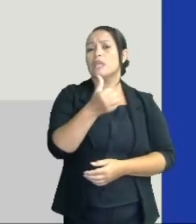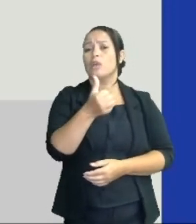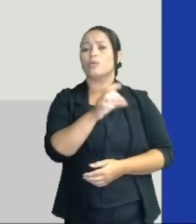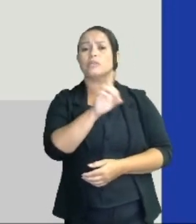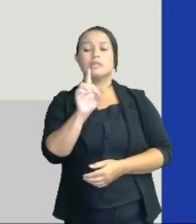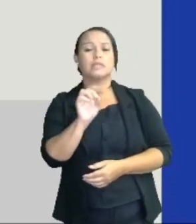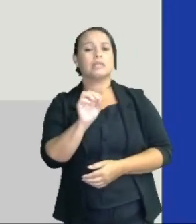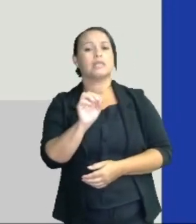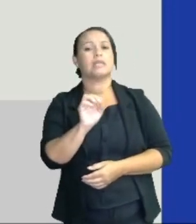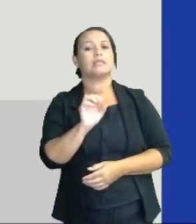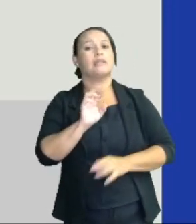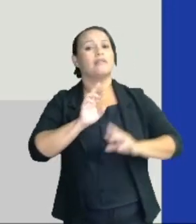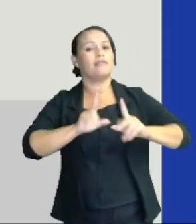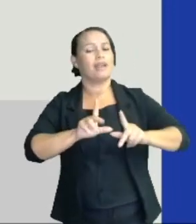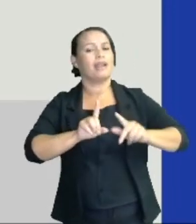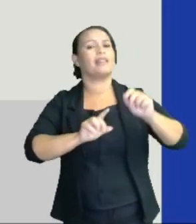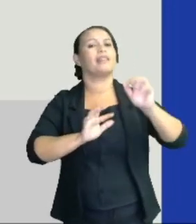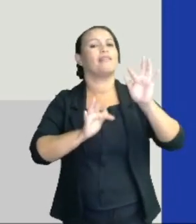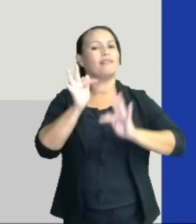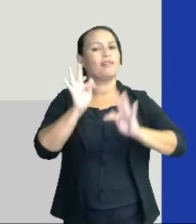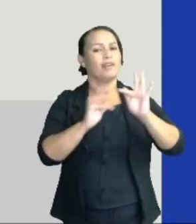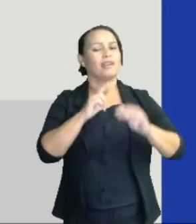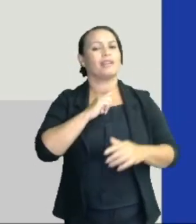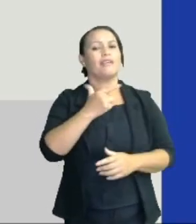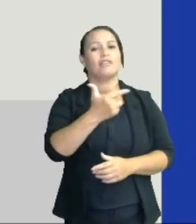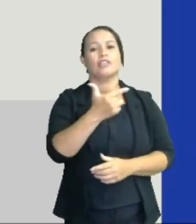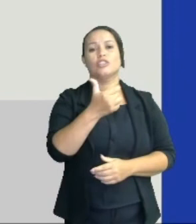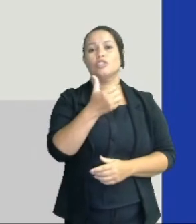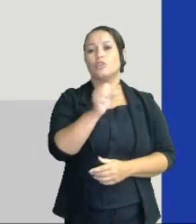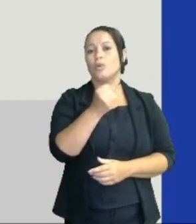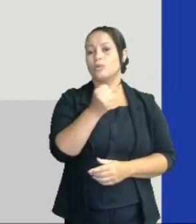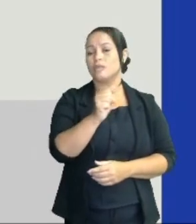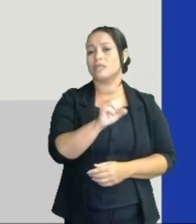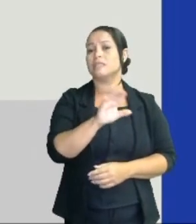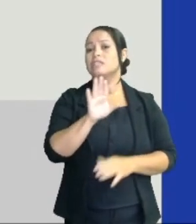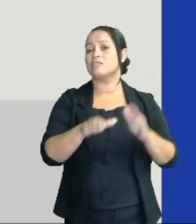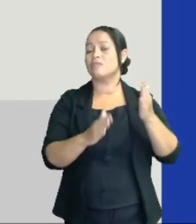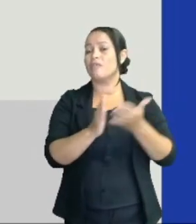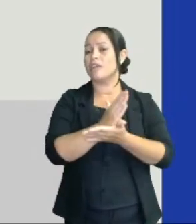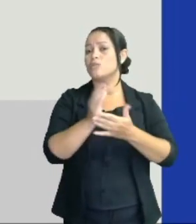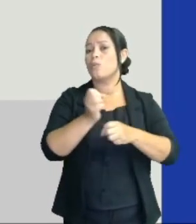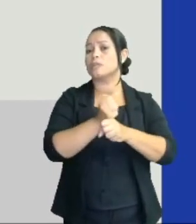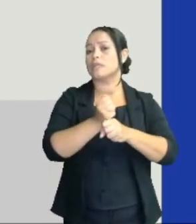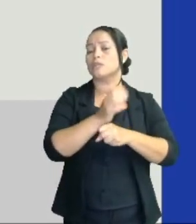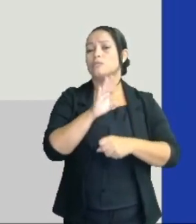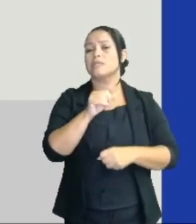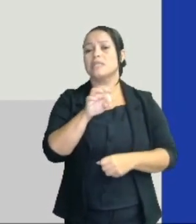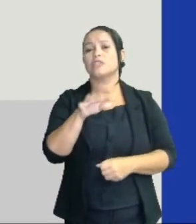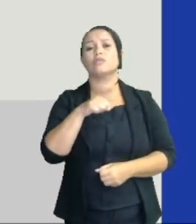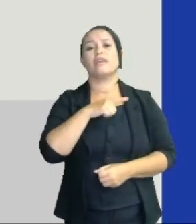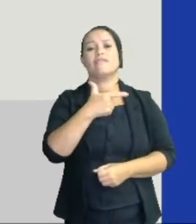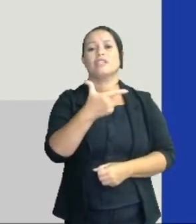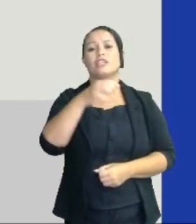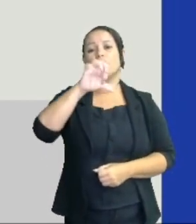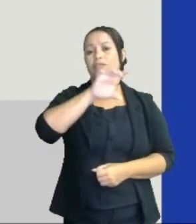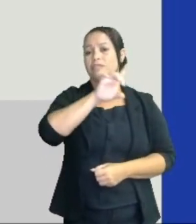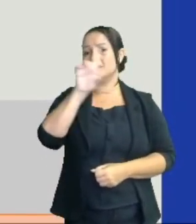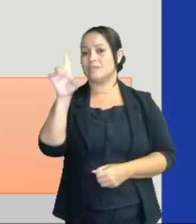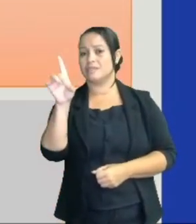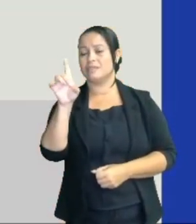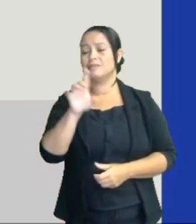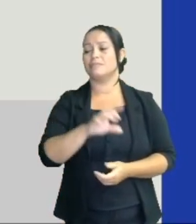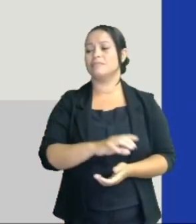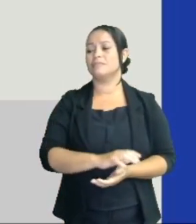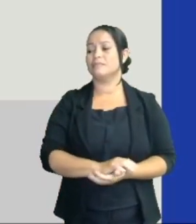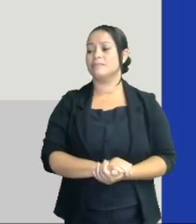exceto fevereiro, que tem 28 dias, e nos anos bissextos tem 29 dias.